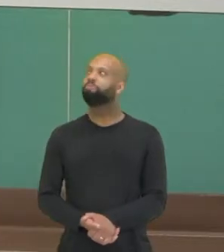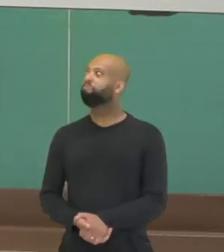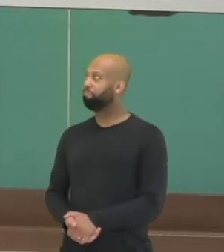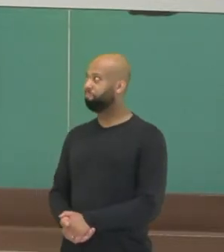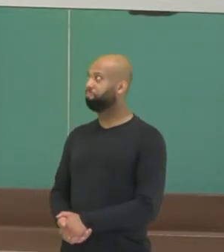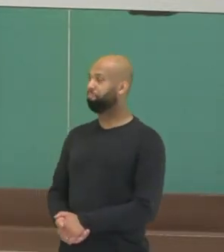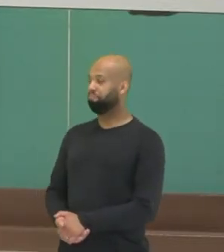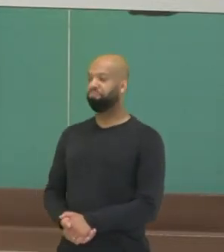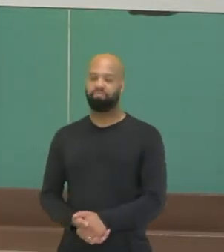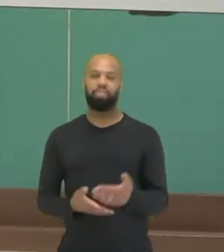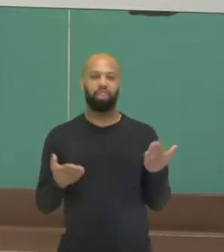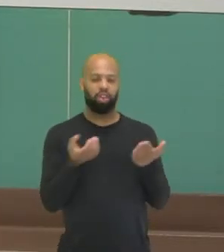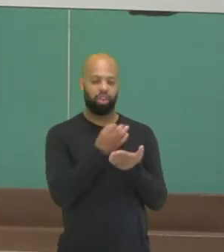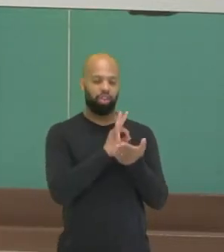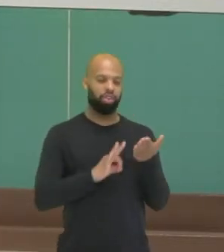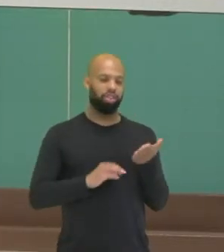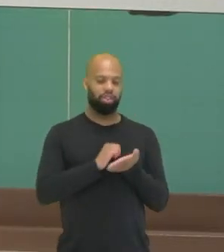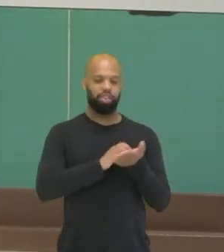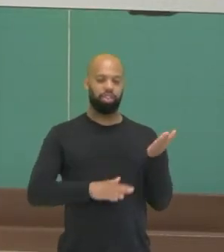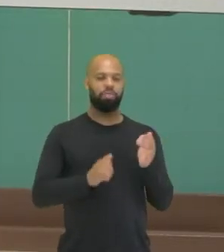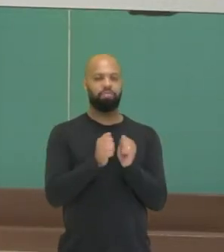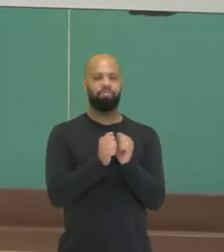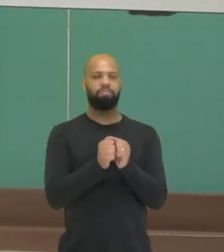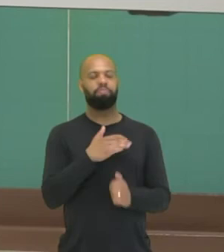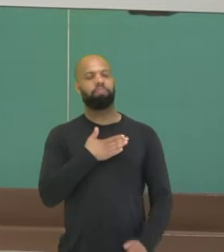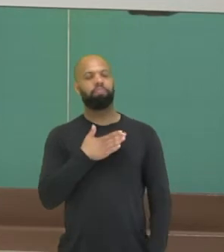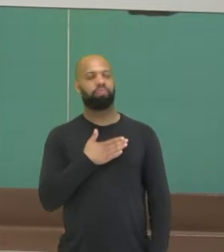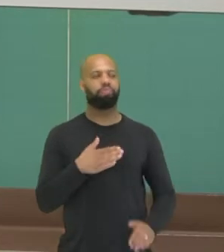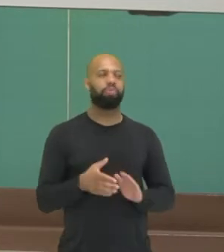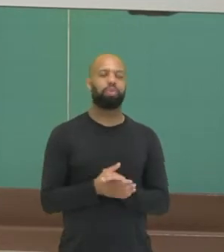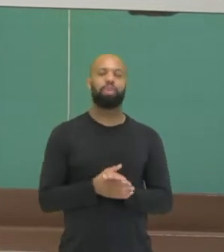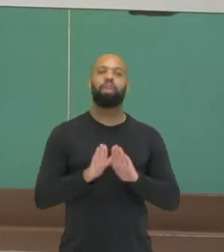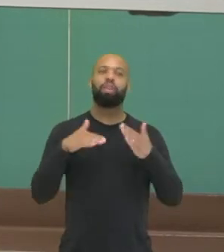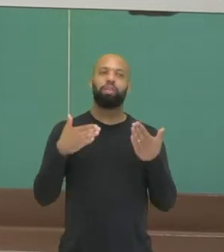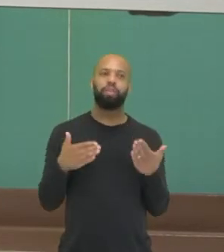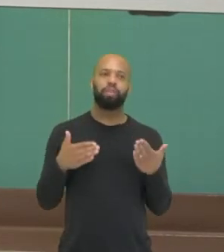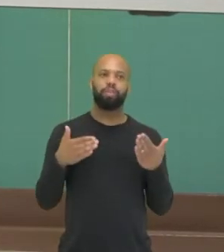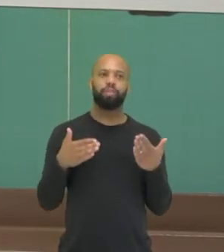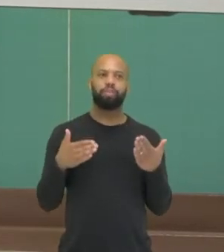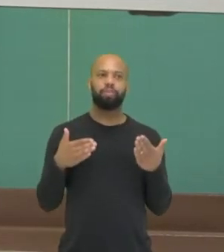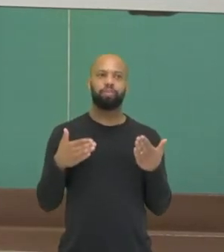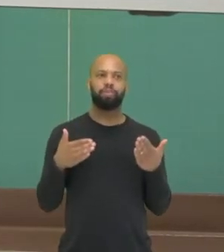Voltei? Bora lá corrigir essa junto comigo? Gente,